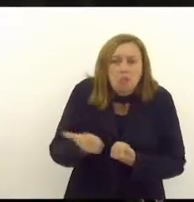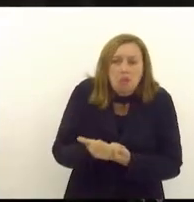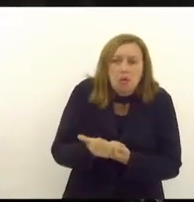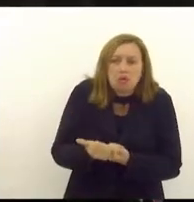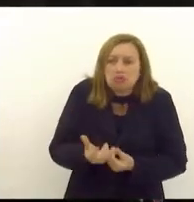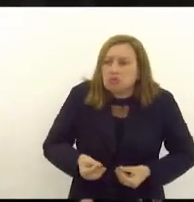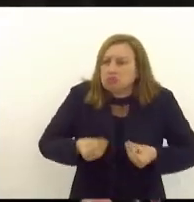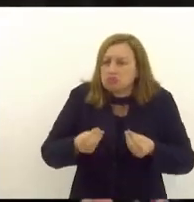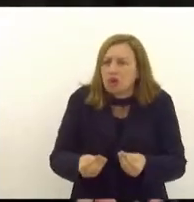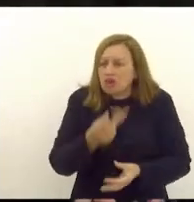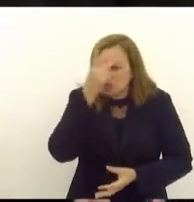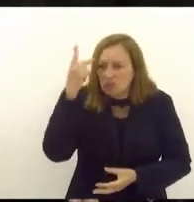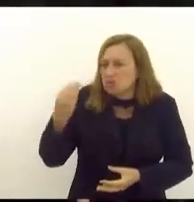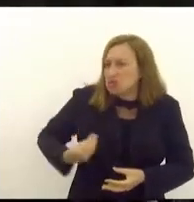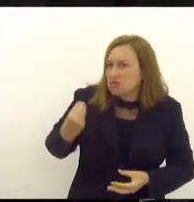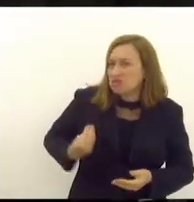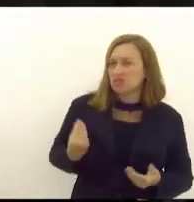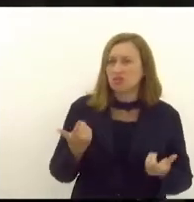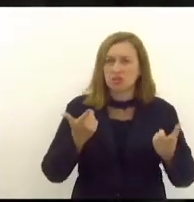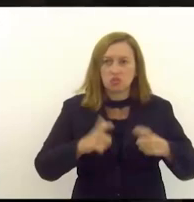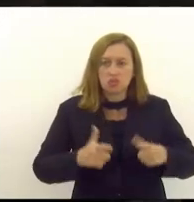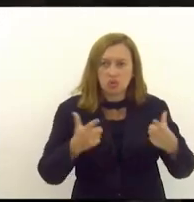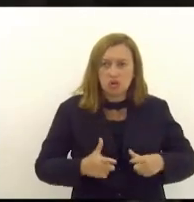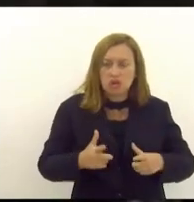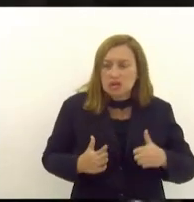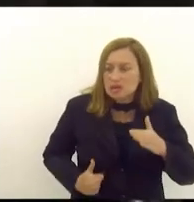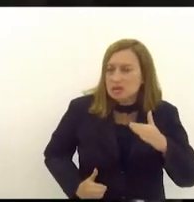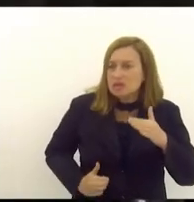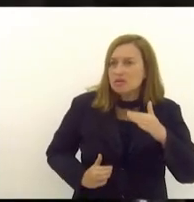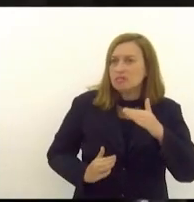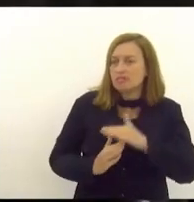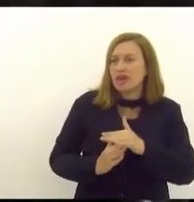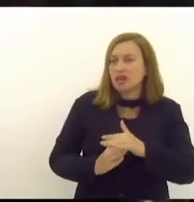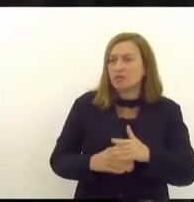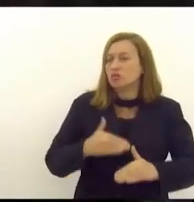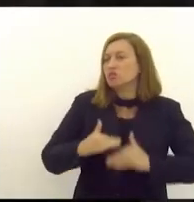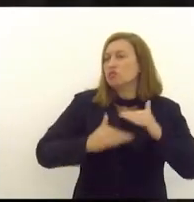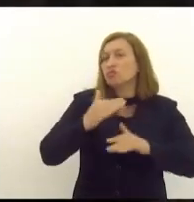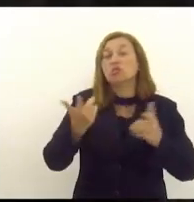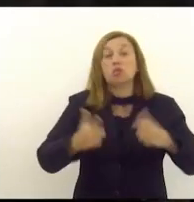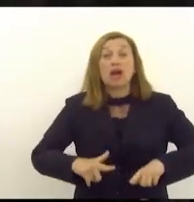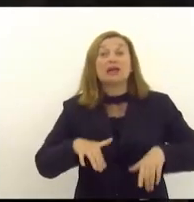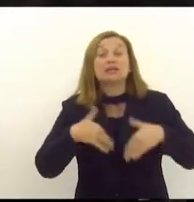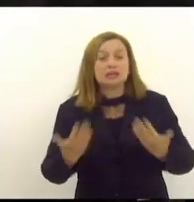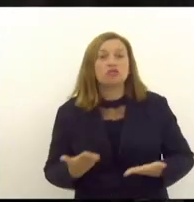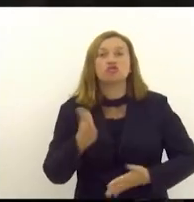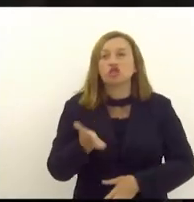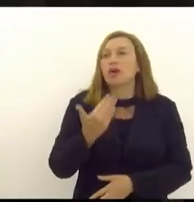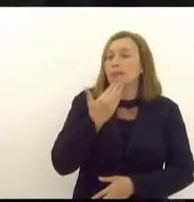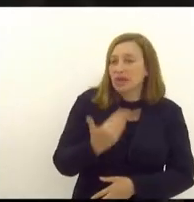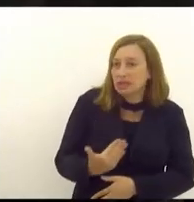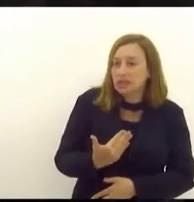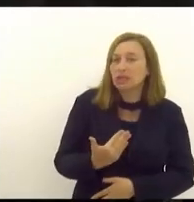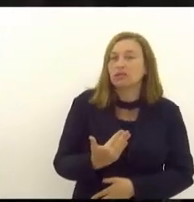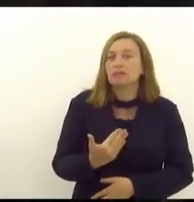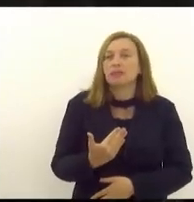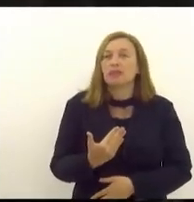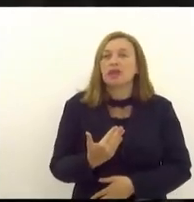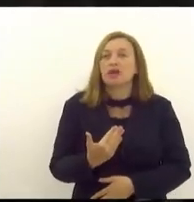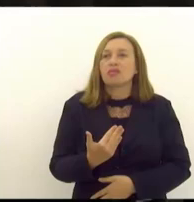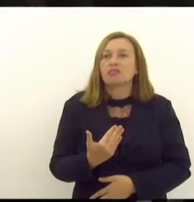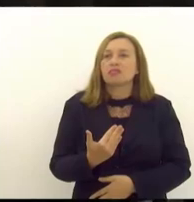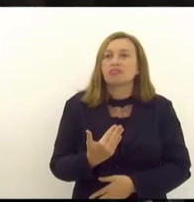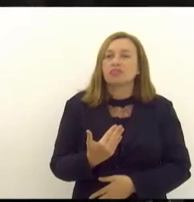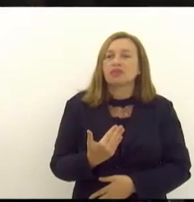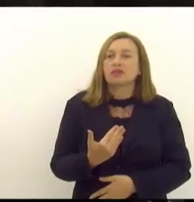a esses moradores impede o desenvolvimento local então eu já solicitei inclusive uma